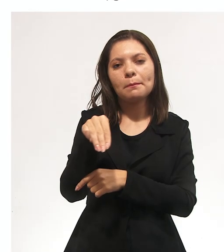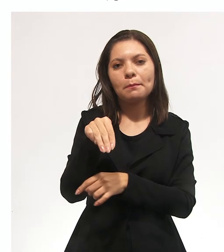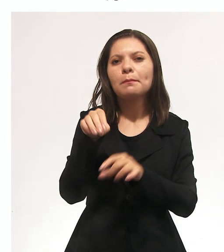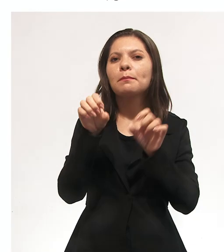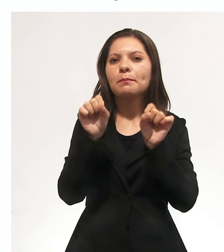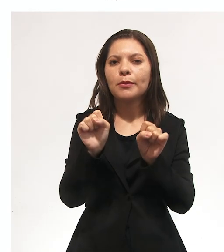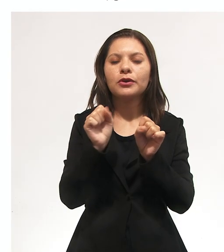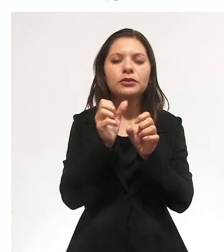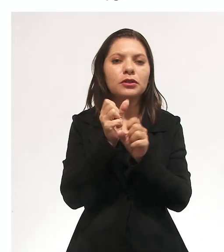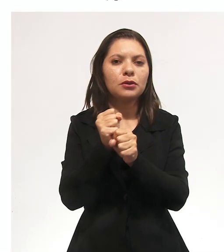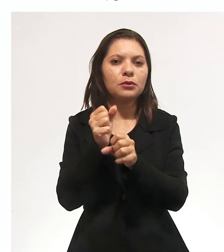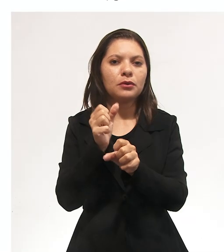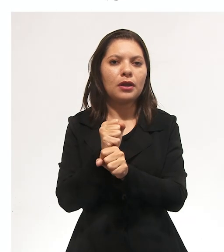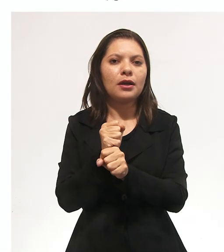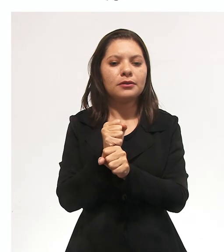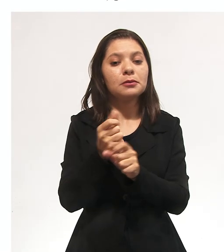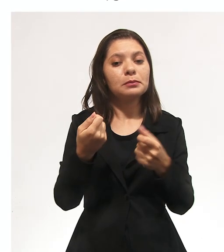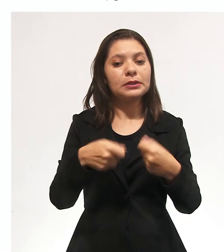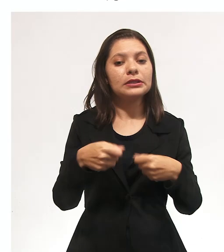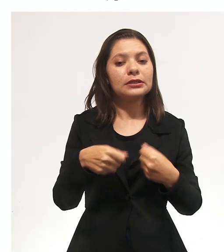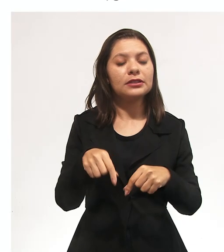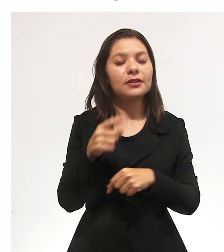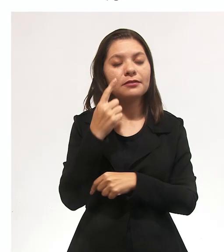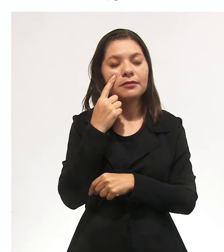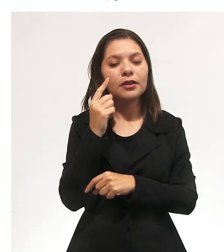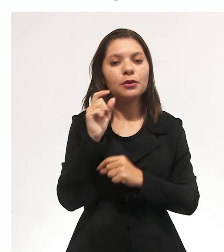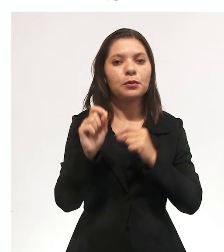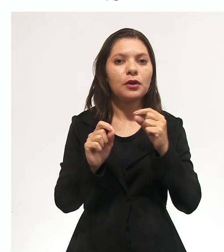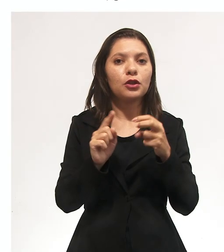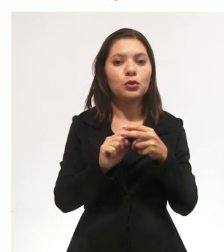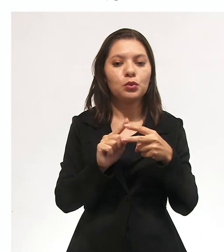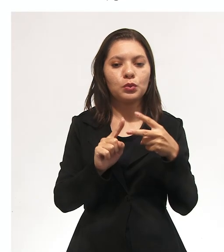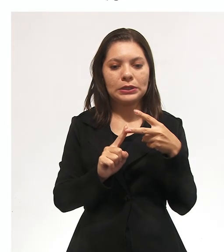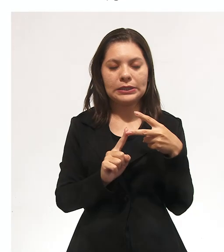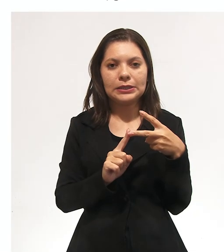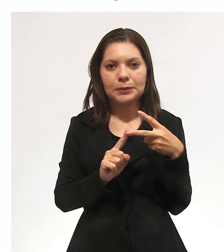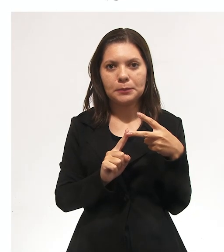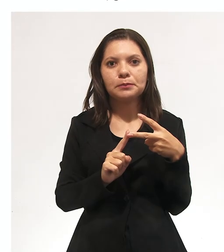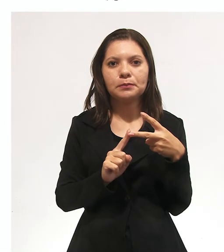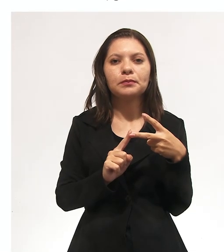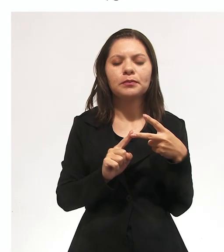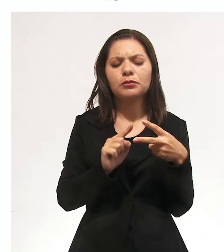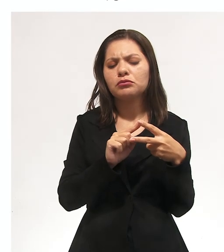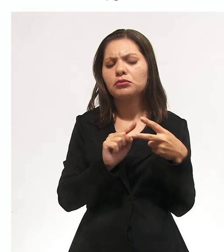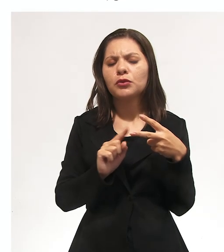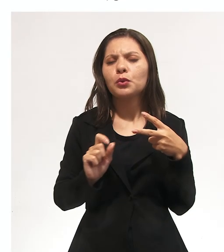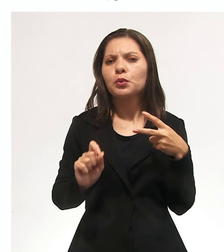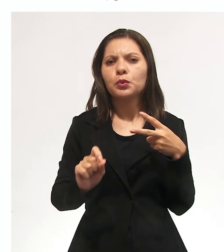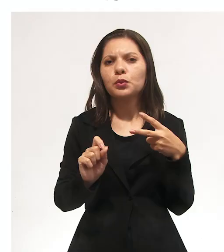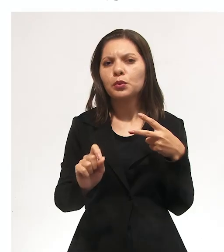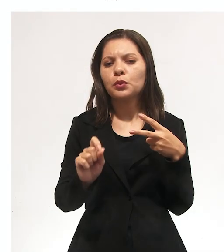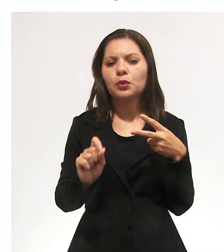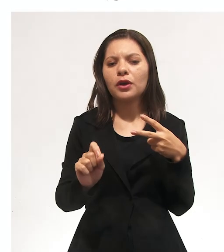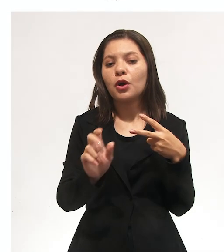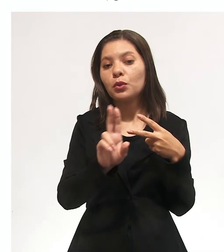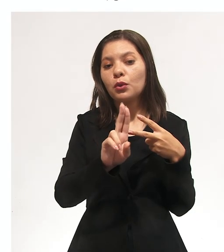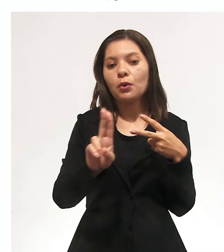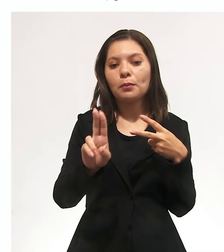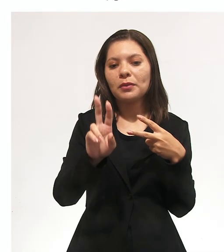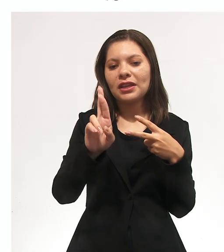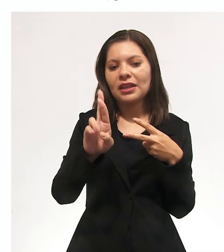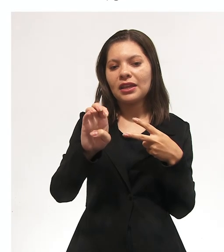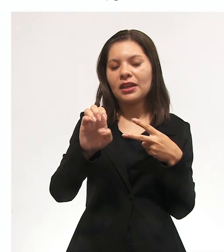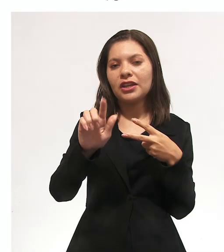calculado segundo duas convenções de cálculo. Essas duas convenções de cálculo a gente chama de regimes